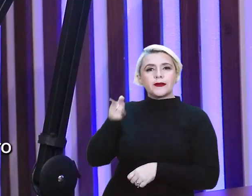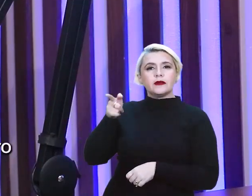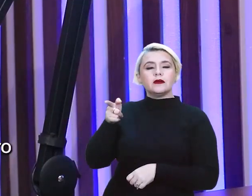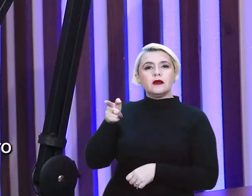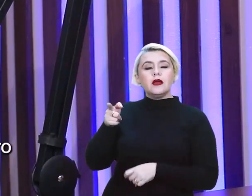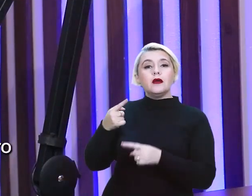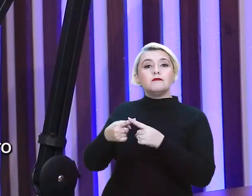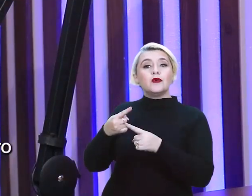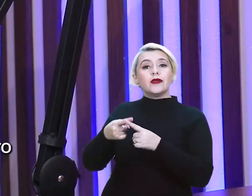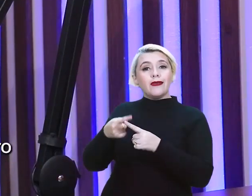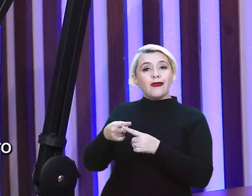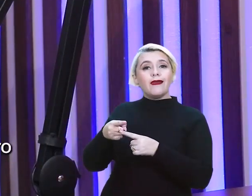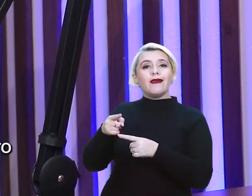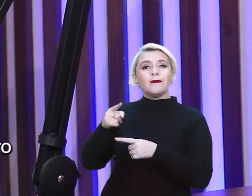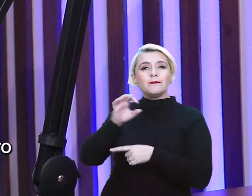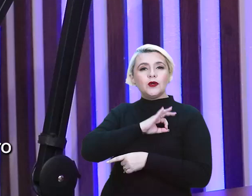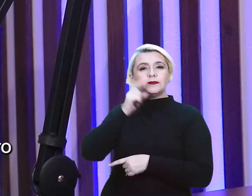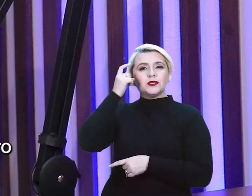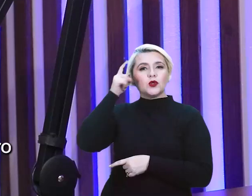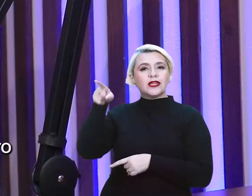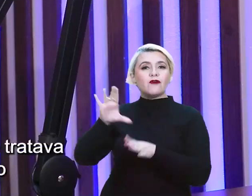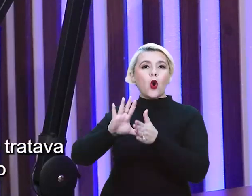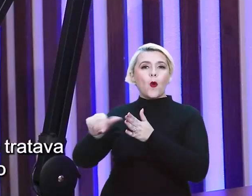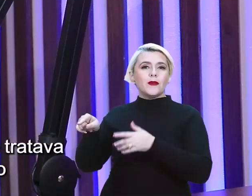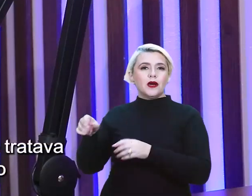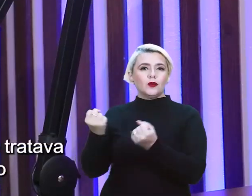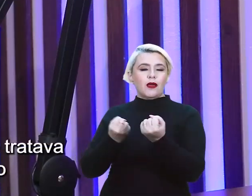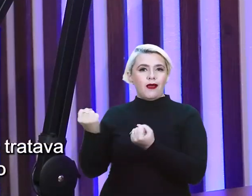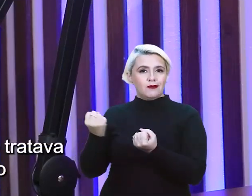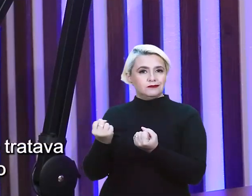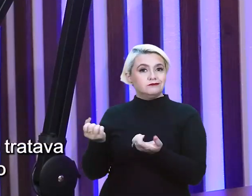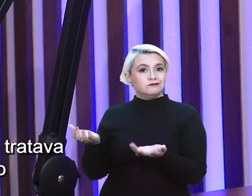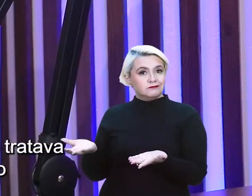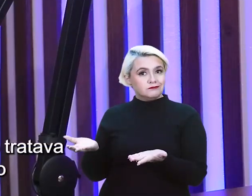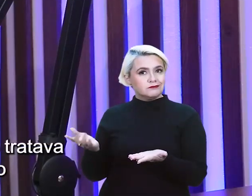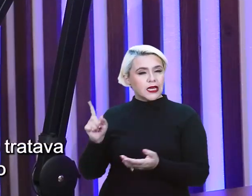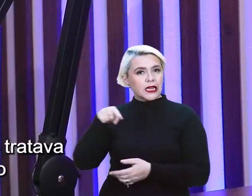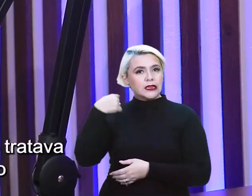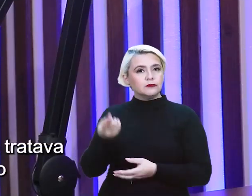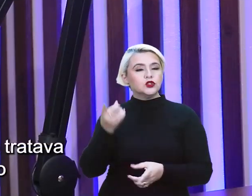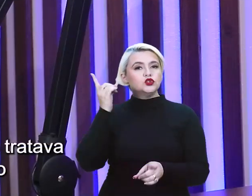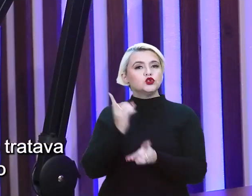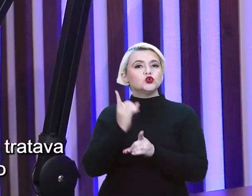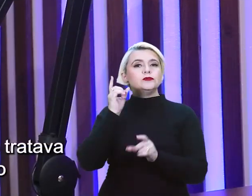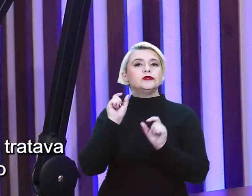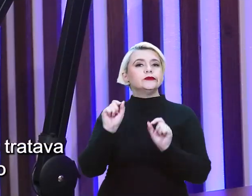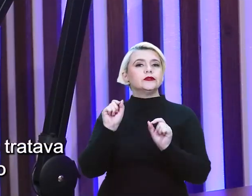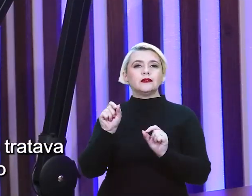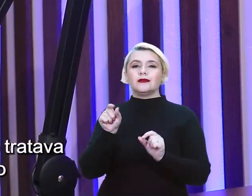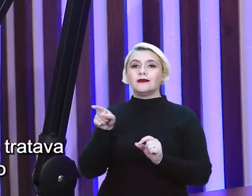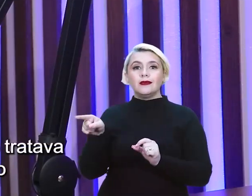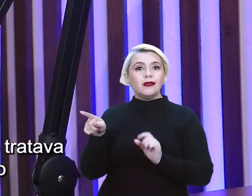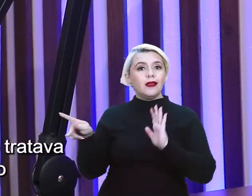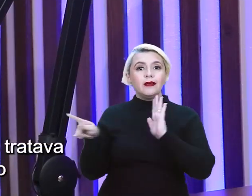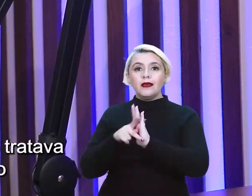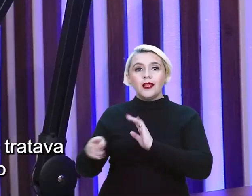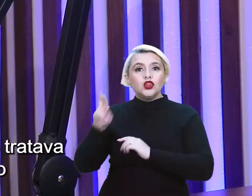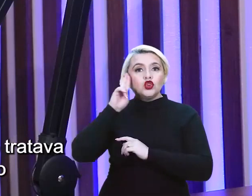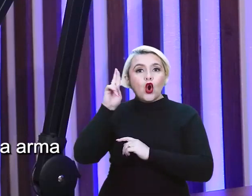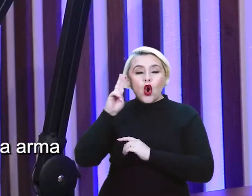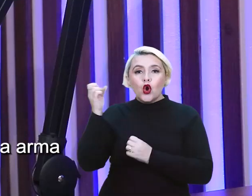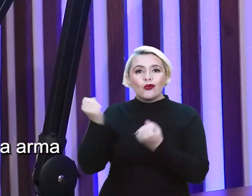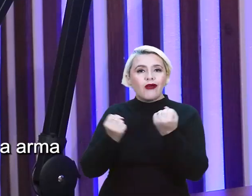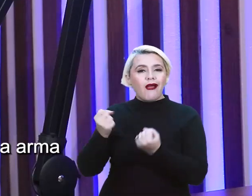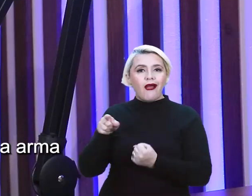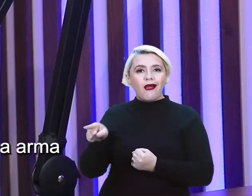estava roubando aquele carro. E aí depois que descobriram que se tratava do que ele era o